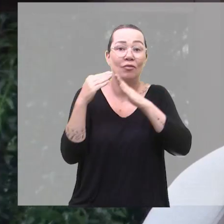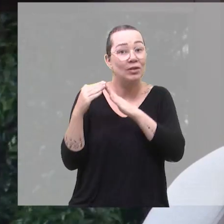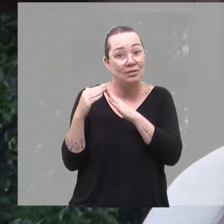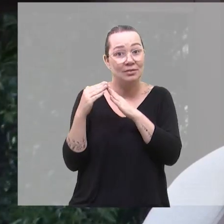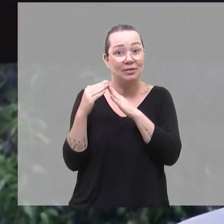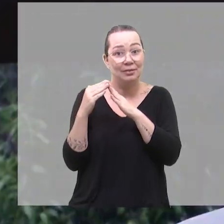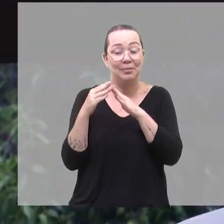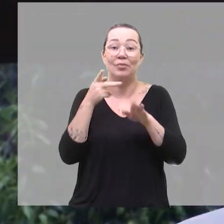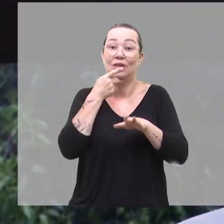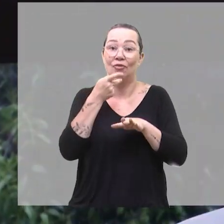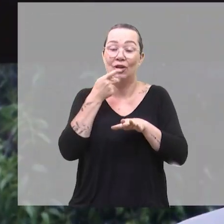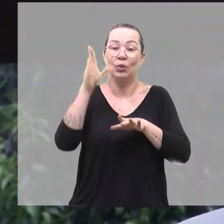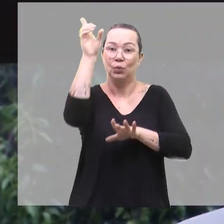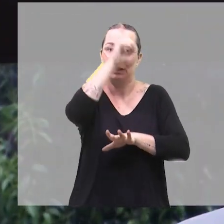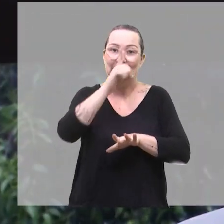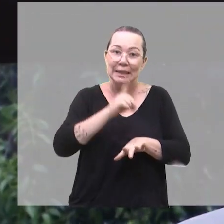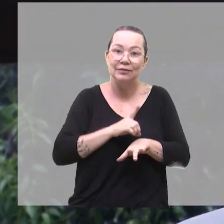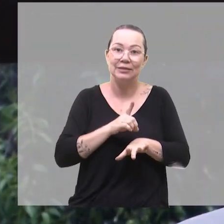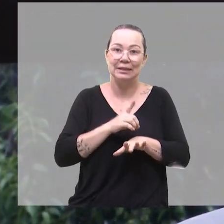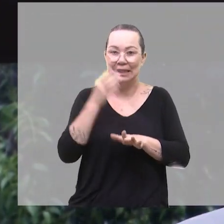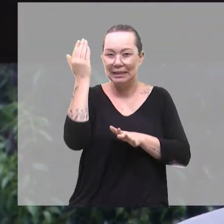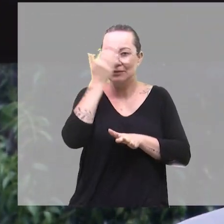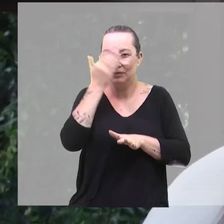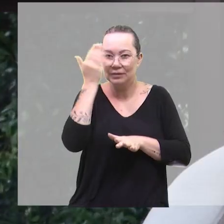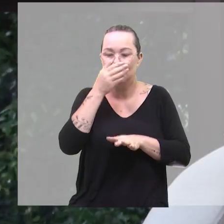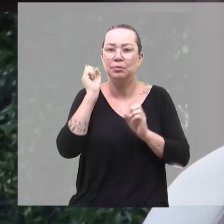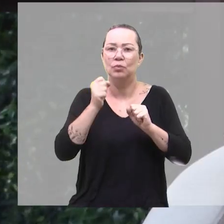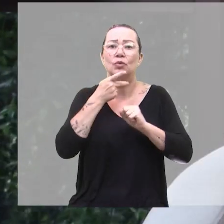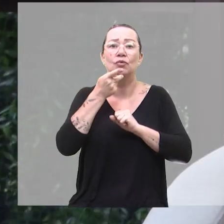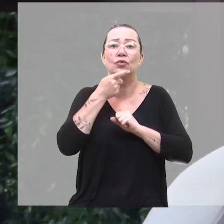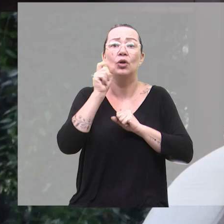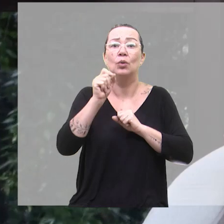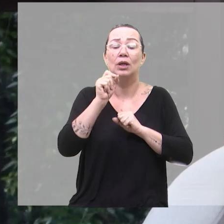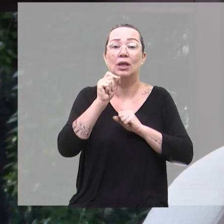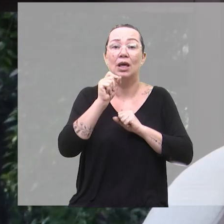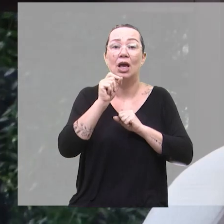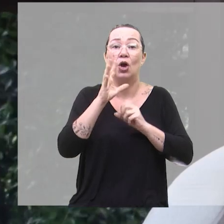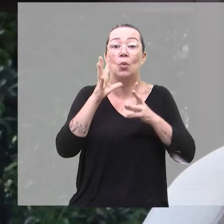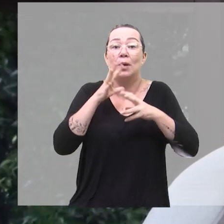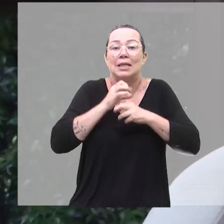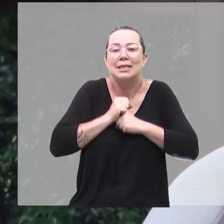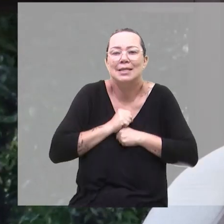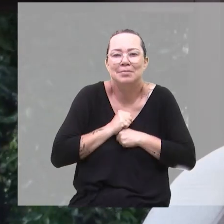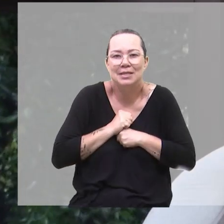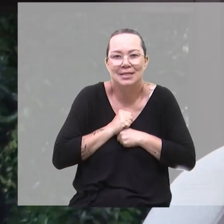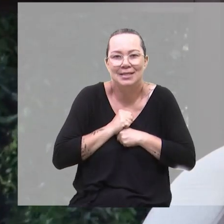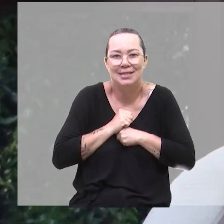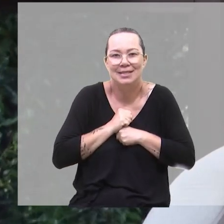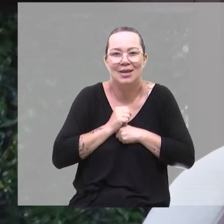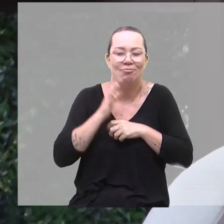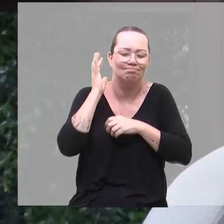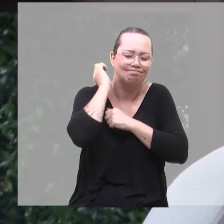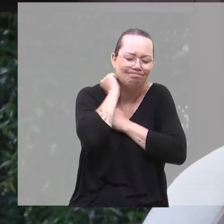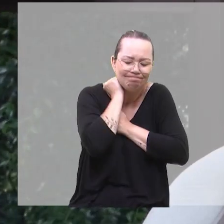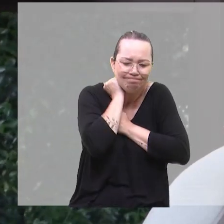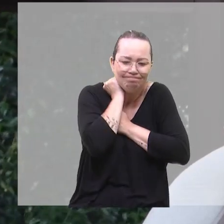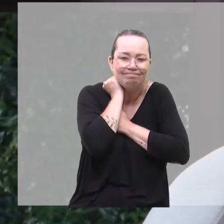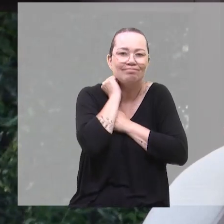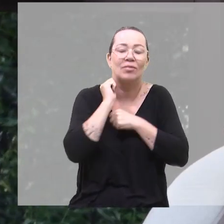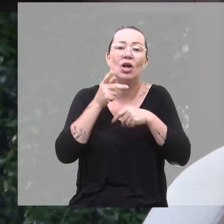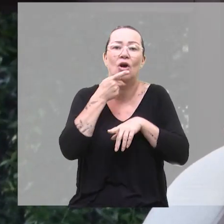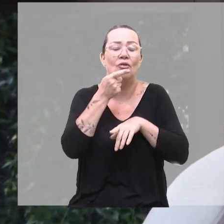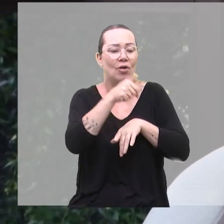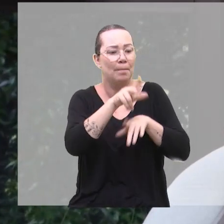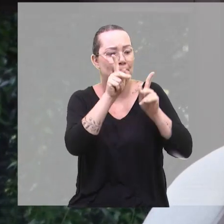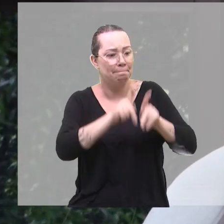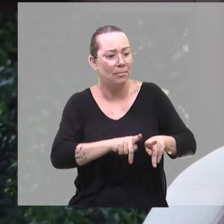como um vizinho. E quando a gente está falando das deficiências invisíveis, a gente pode estar falando de um caso de depressão e que a gente olha